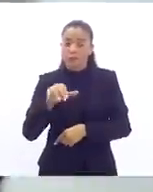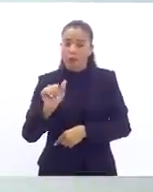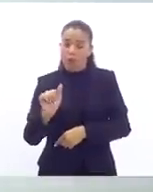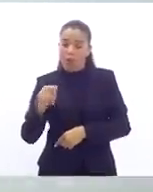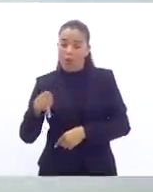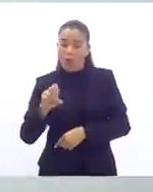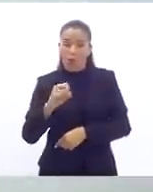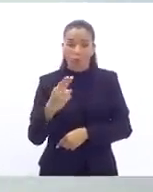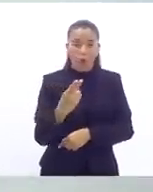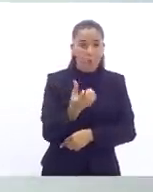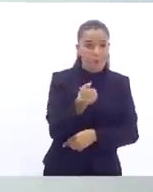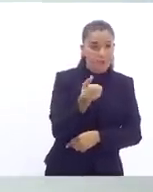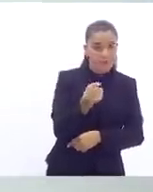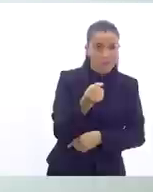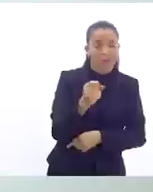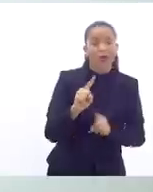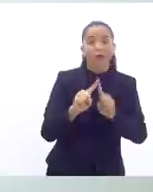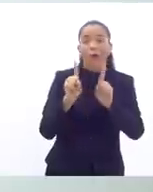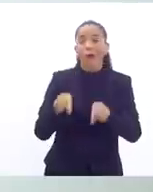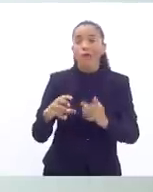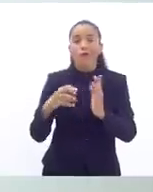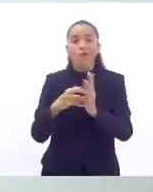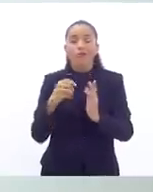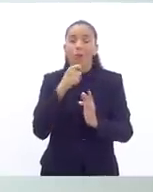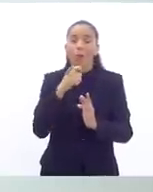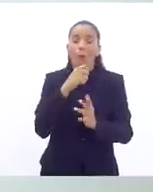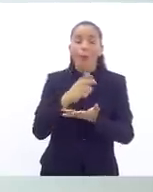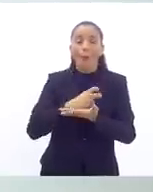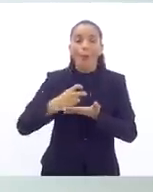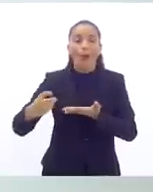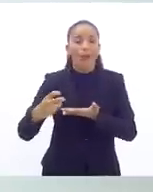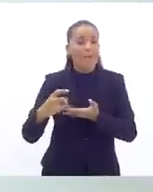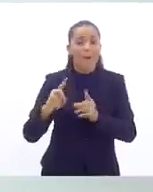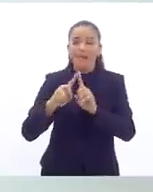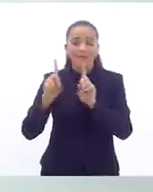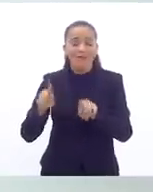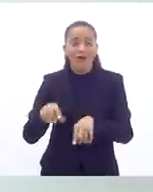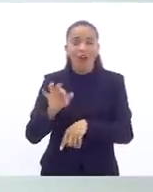ou pensionistas são de cargos que não tem mais correspondência na